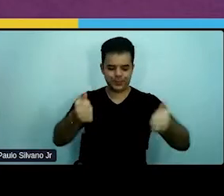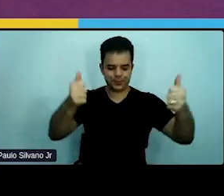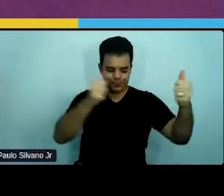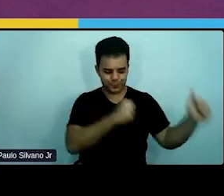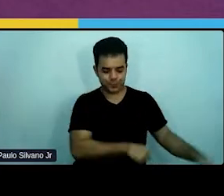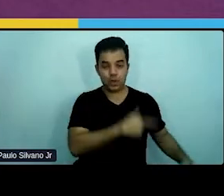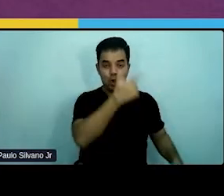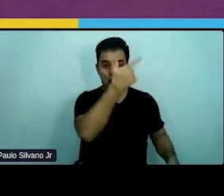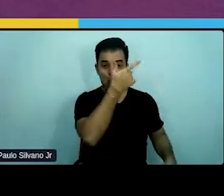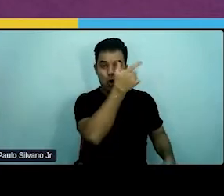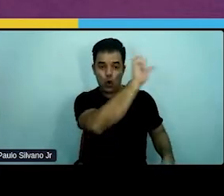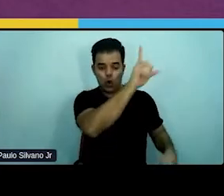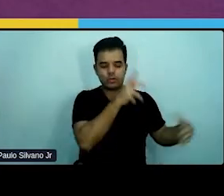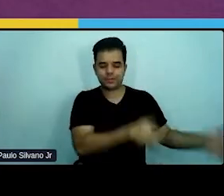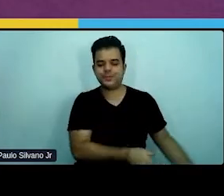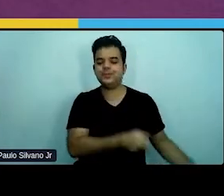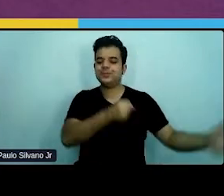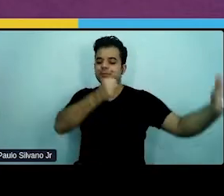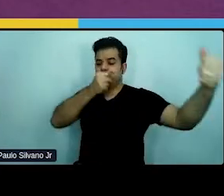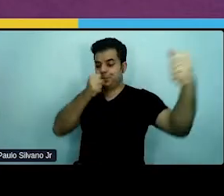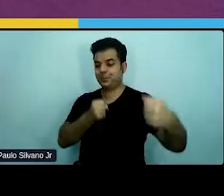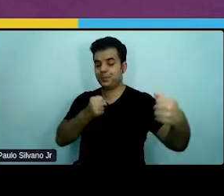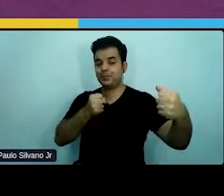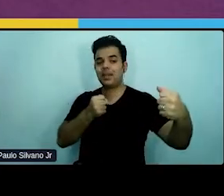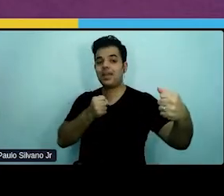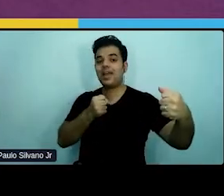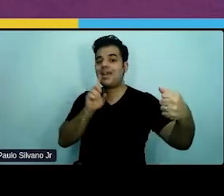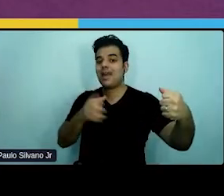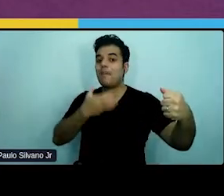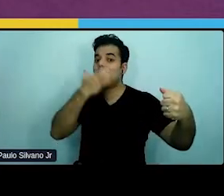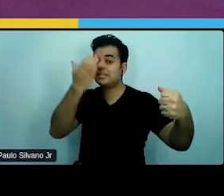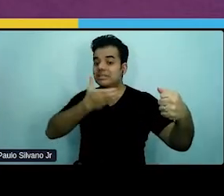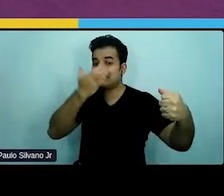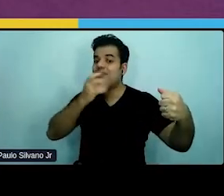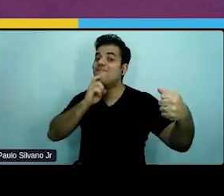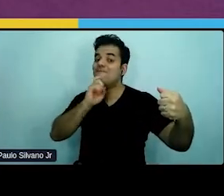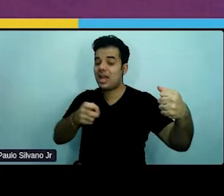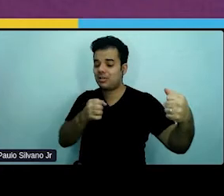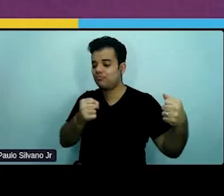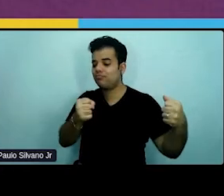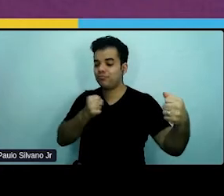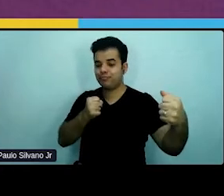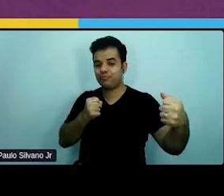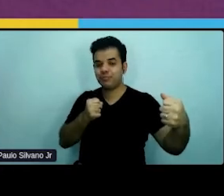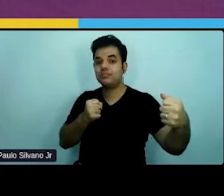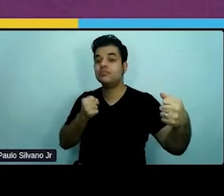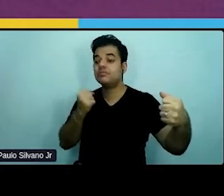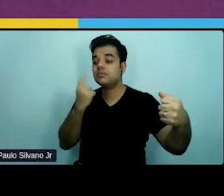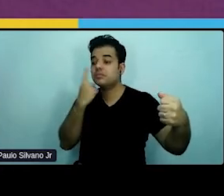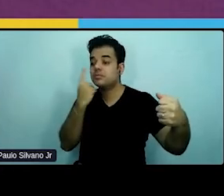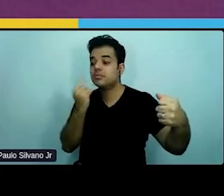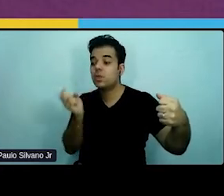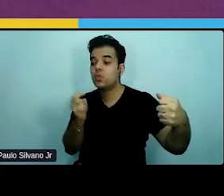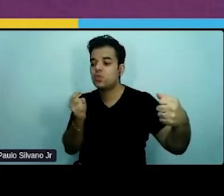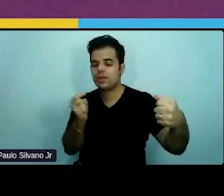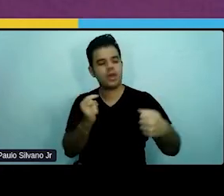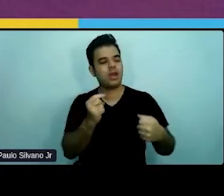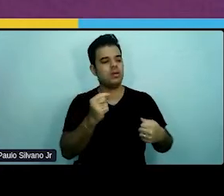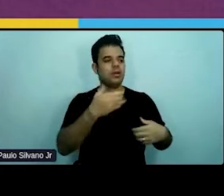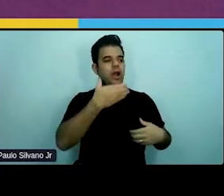robozinho uma imagem com um conjunto de maçãs verdes, e aí o robozinho ele acerta, tá? Ele diz aí que você tem maçãs,